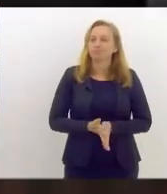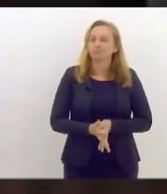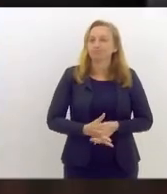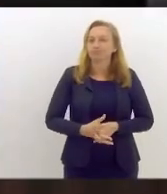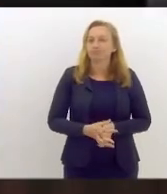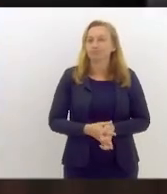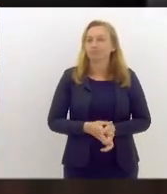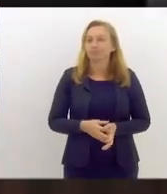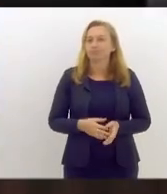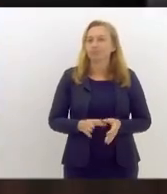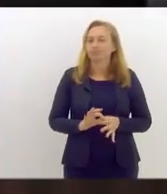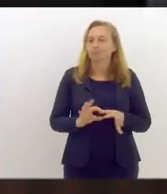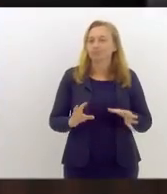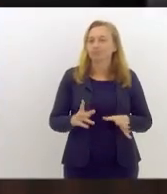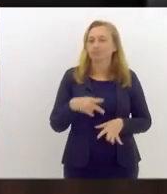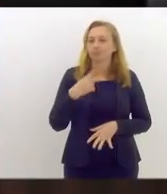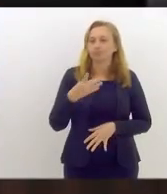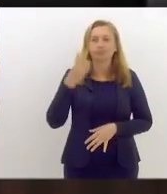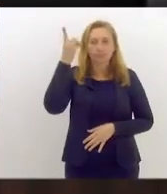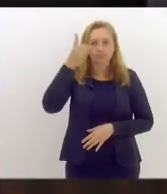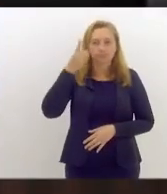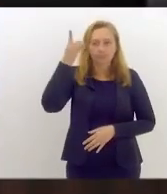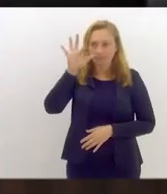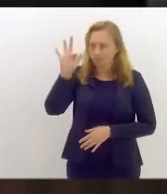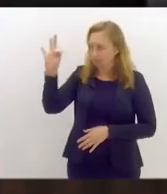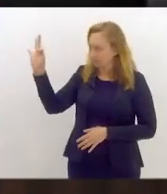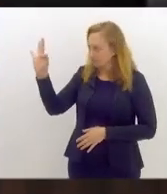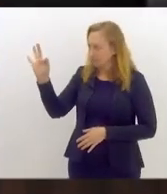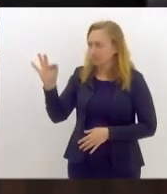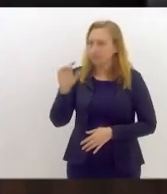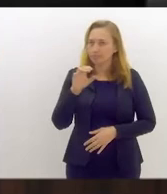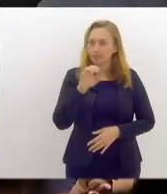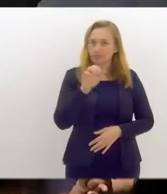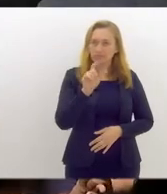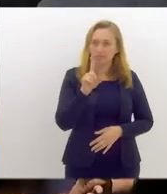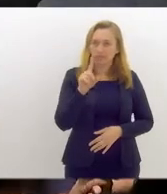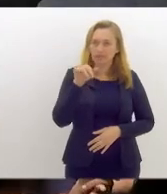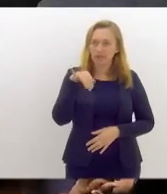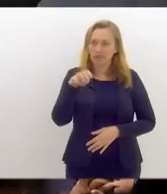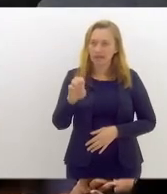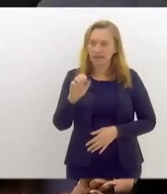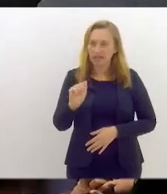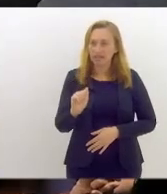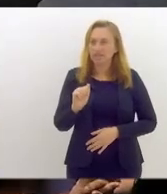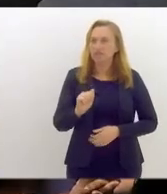passo a palavra agora a deputada Federal Daniela do Waguinho